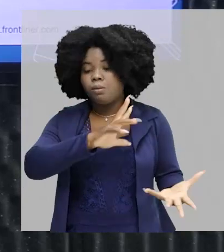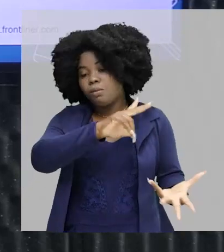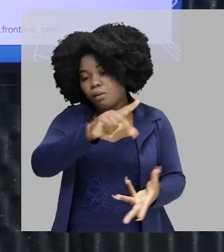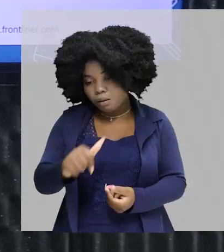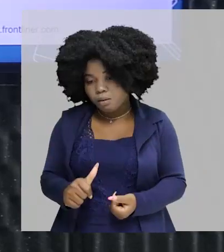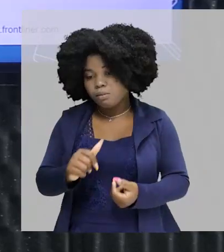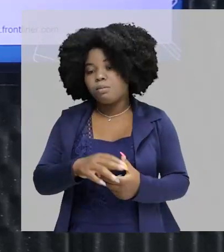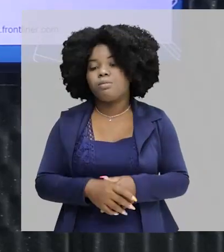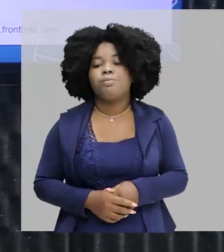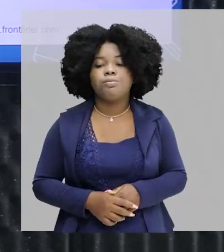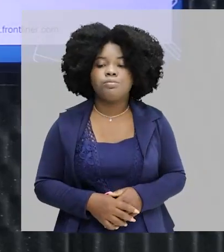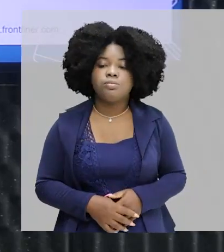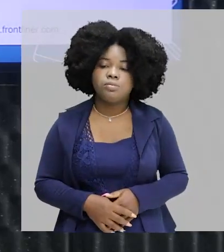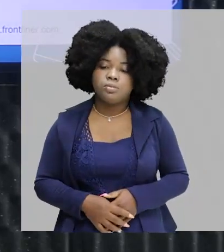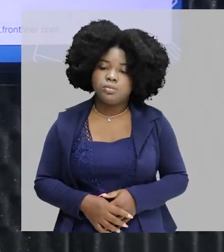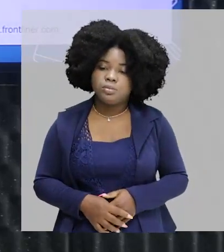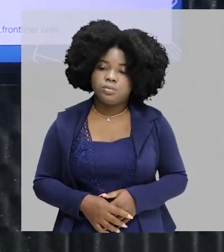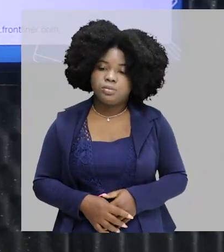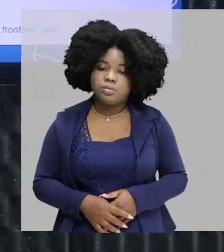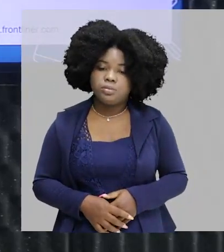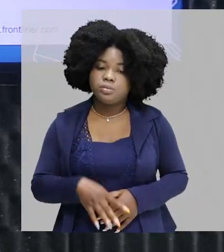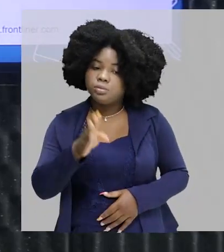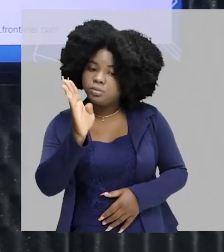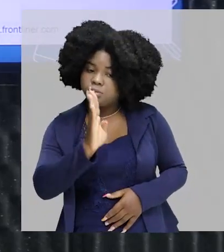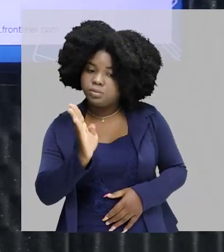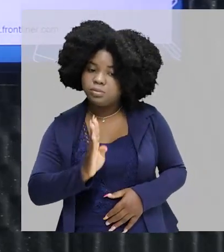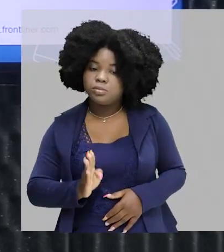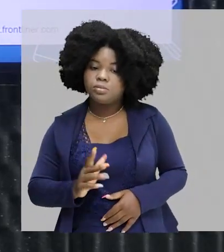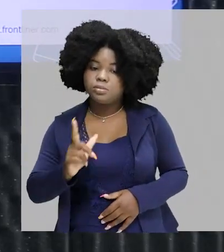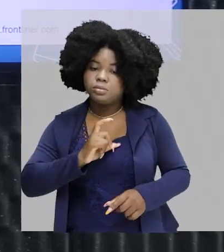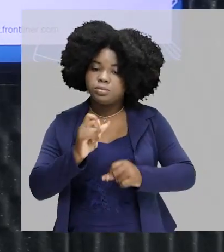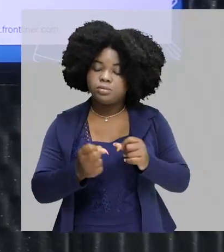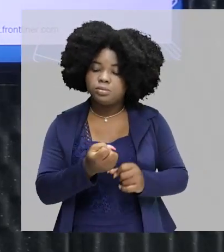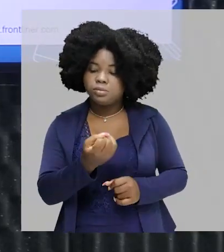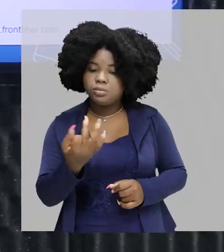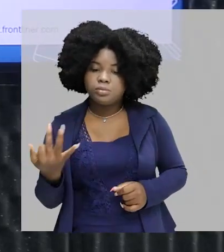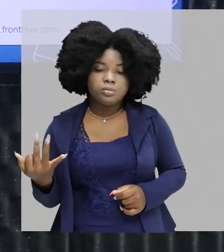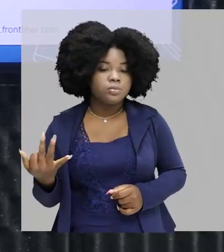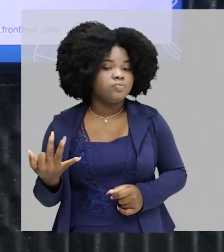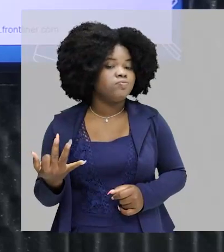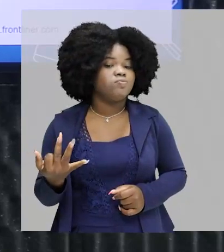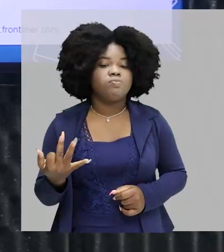mundo. Então, aqui no Brasil nós temos uma quantidade